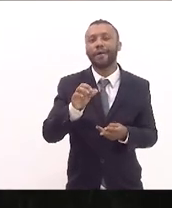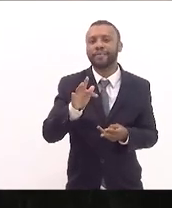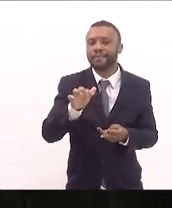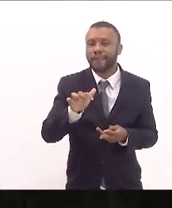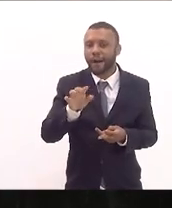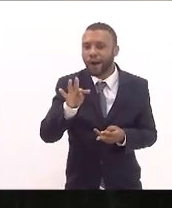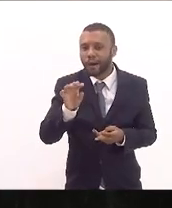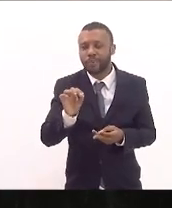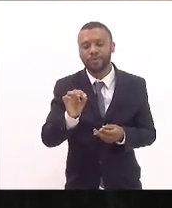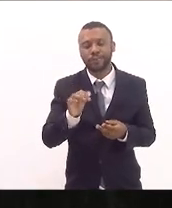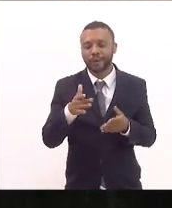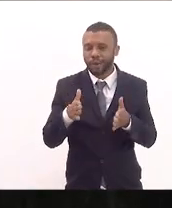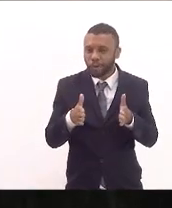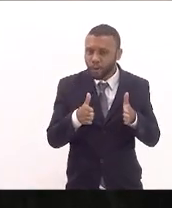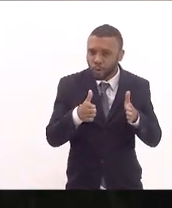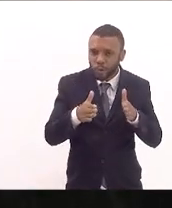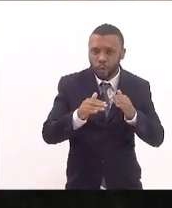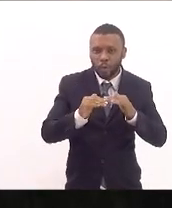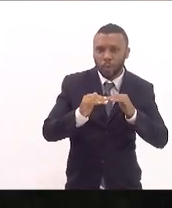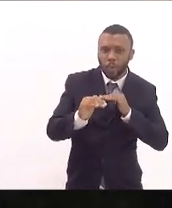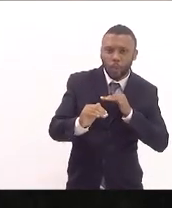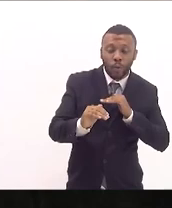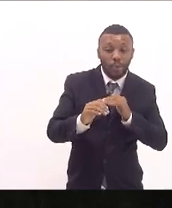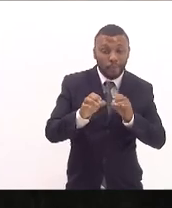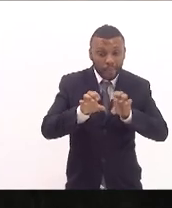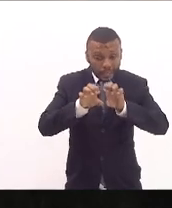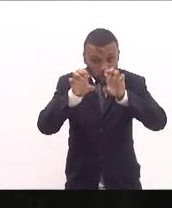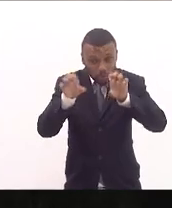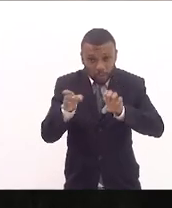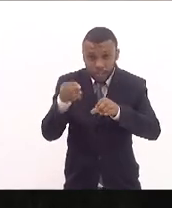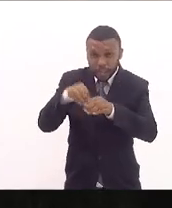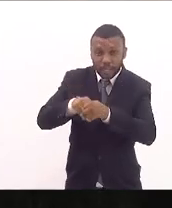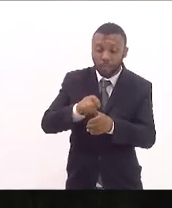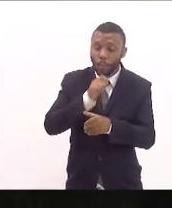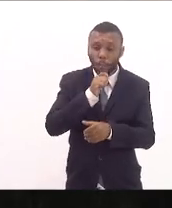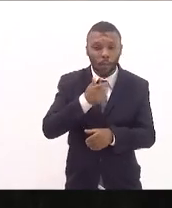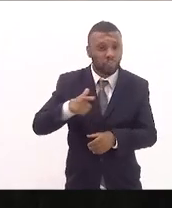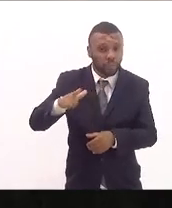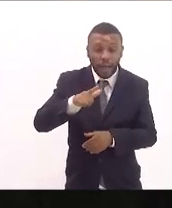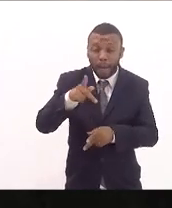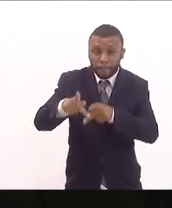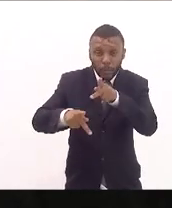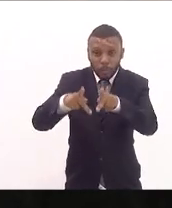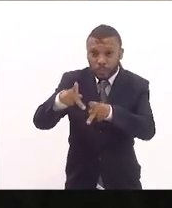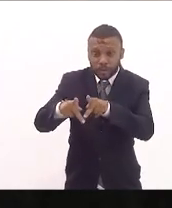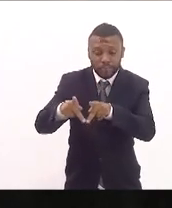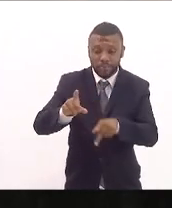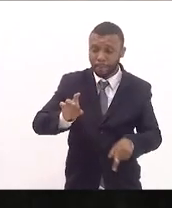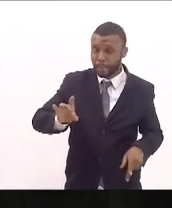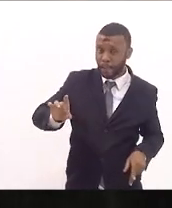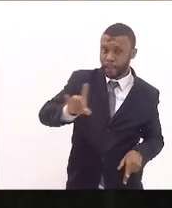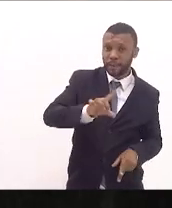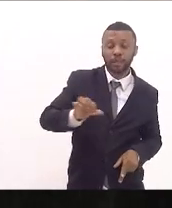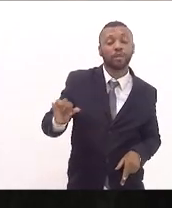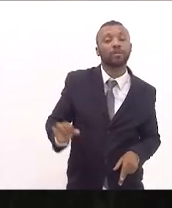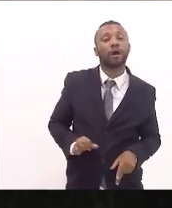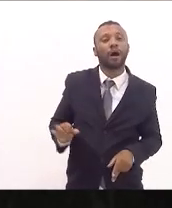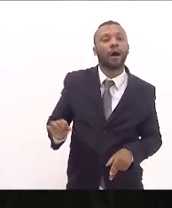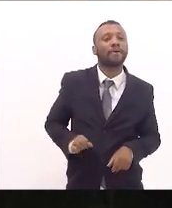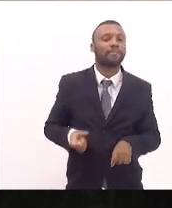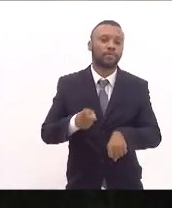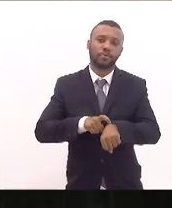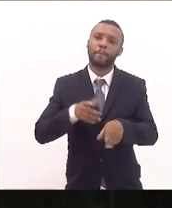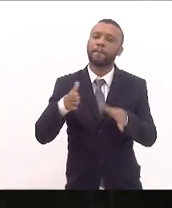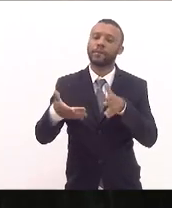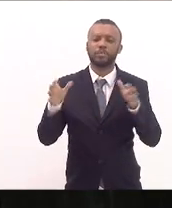não temos uma infraestrutura a população desses bairros sofrem Nos períodos de chuva